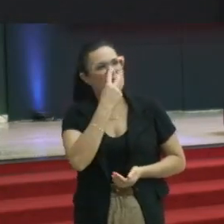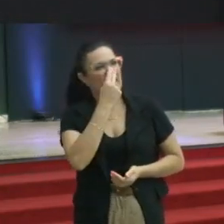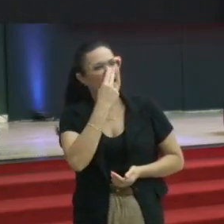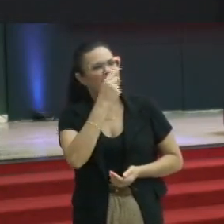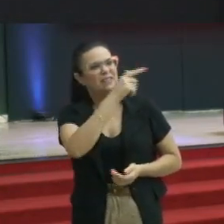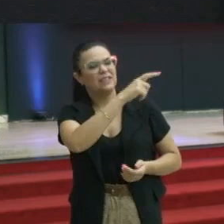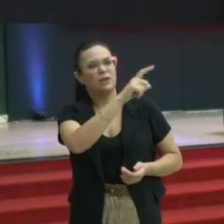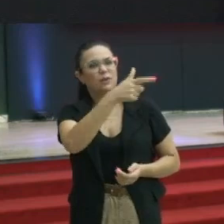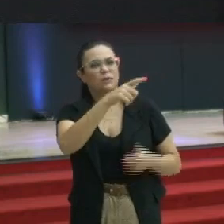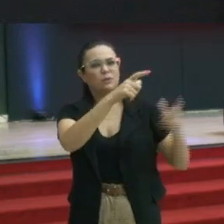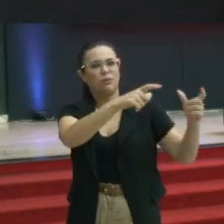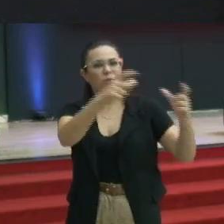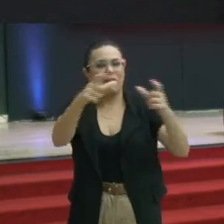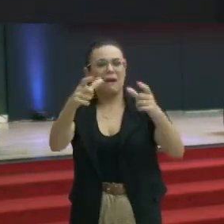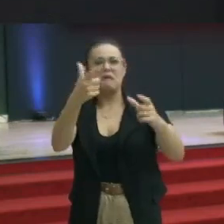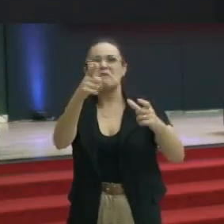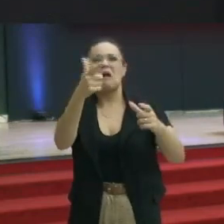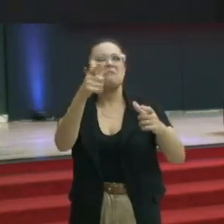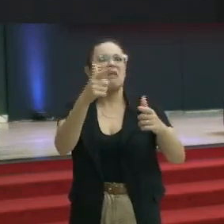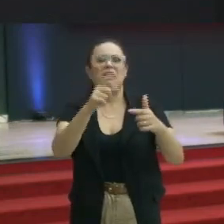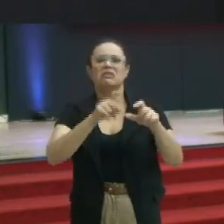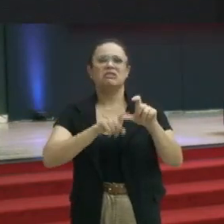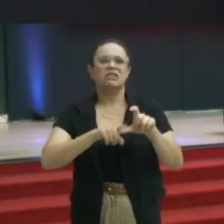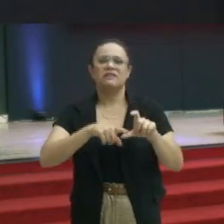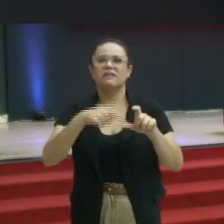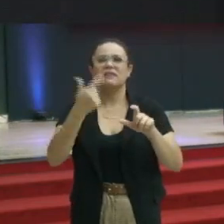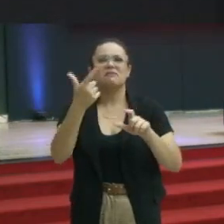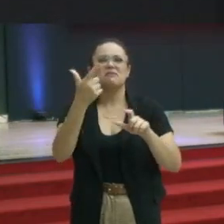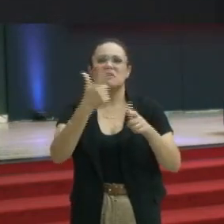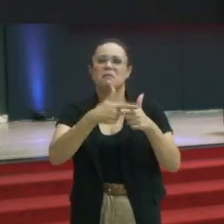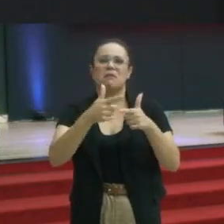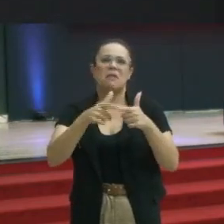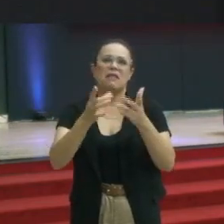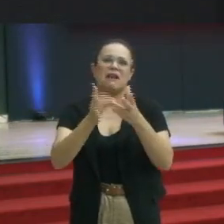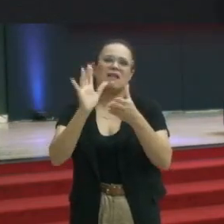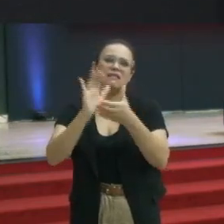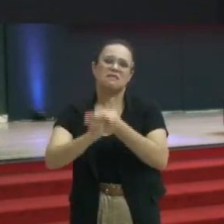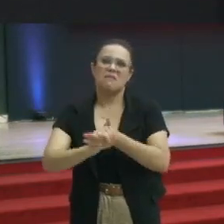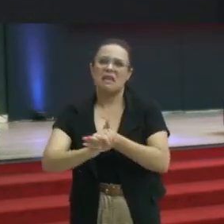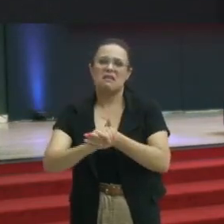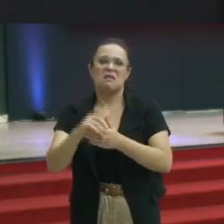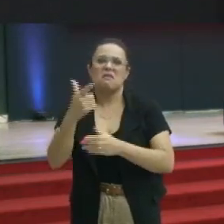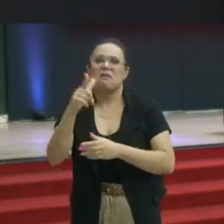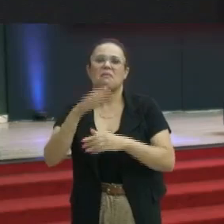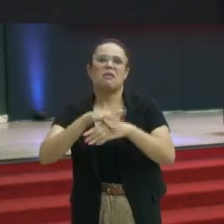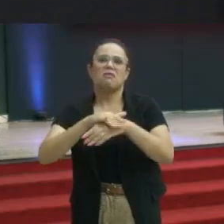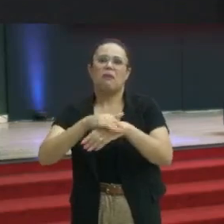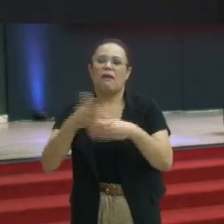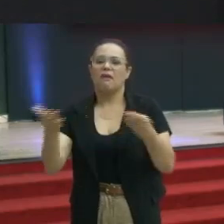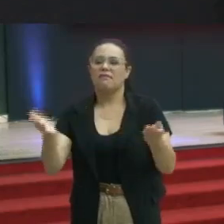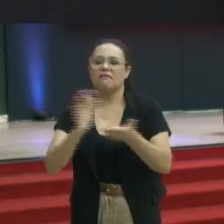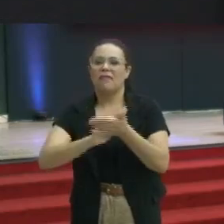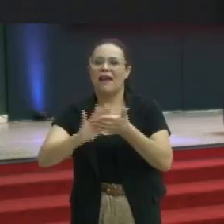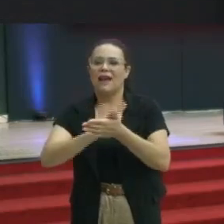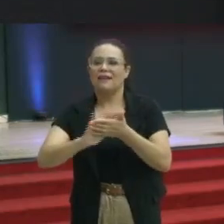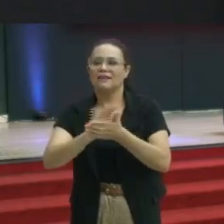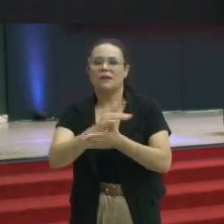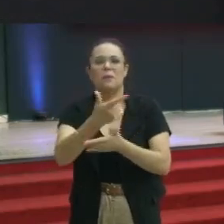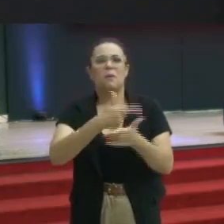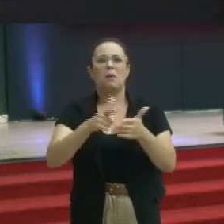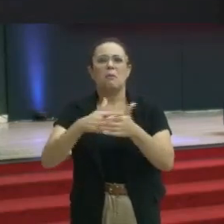dívida, não tem problema de casamento, não tem problema de enfermidade, não tem problema